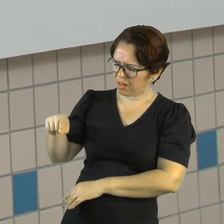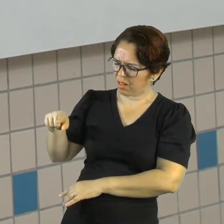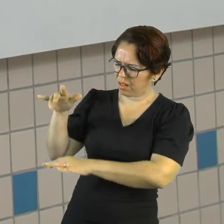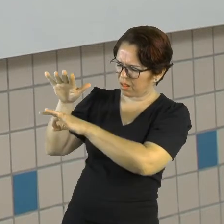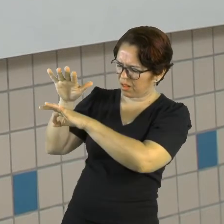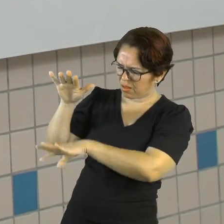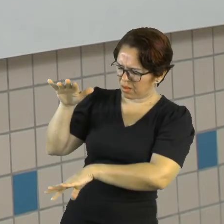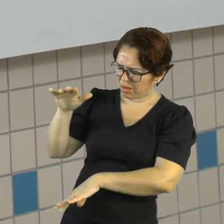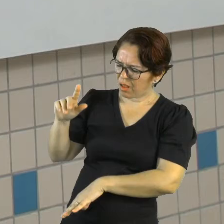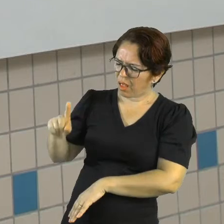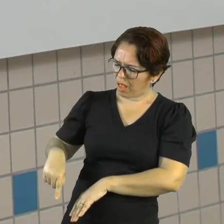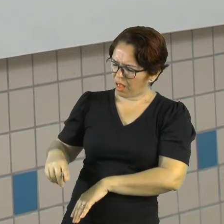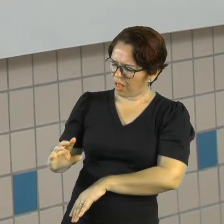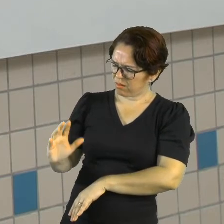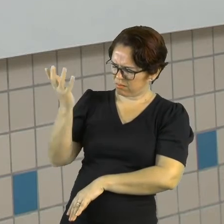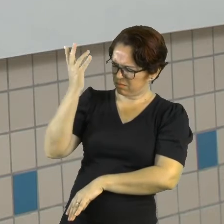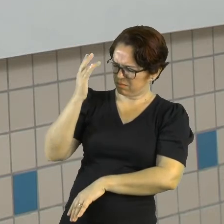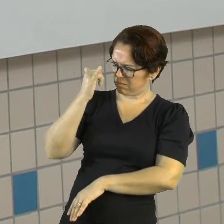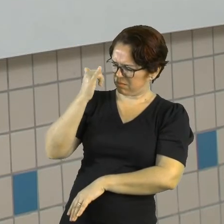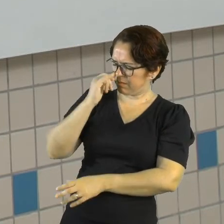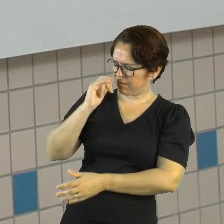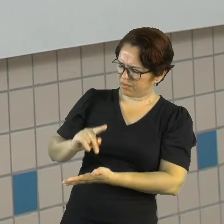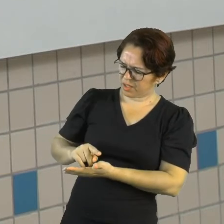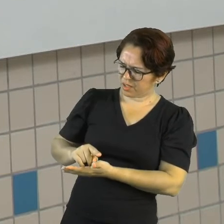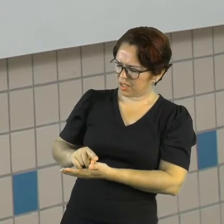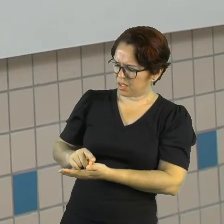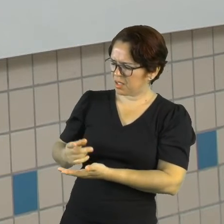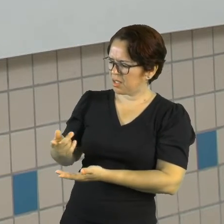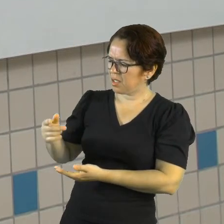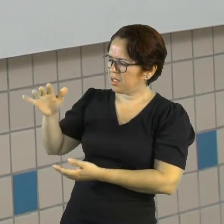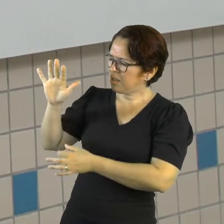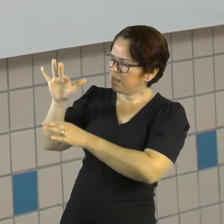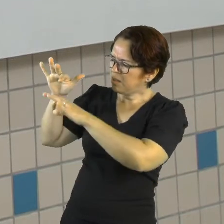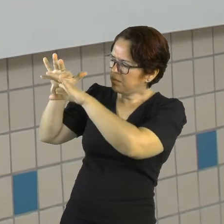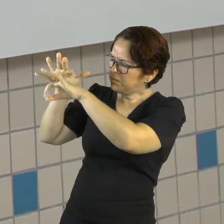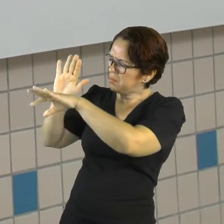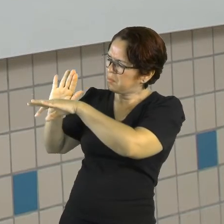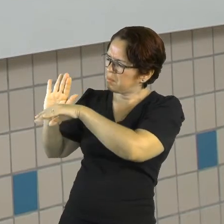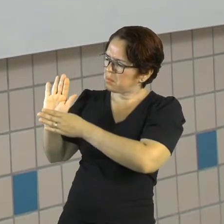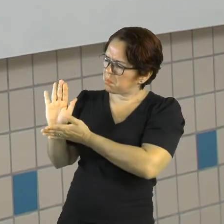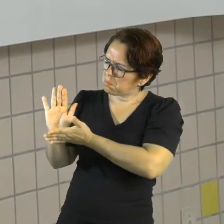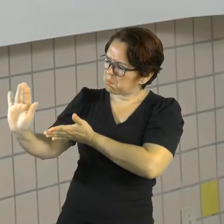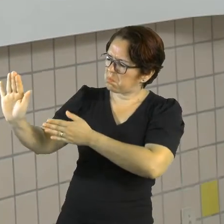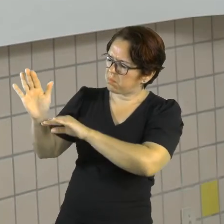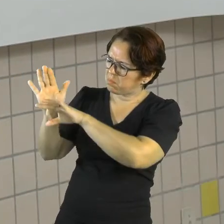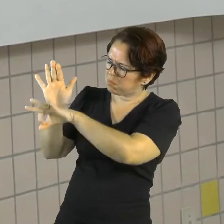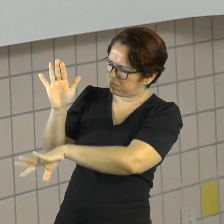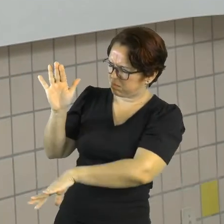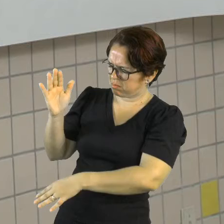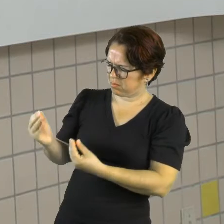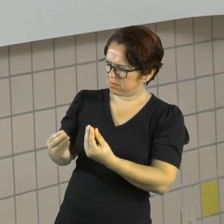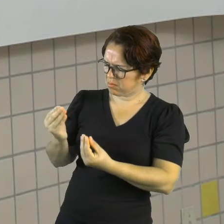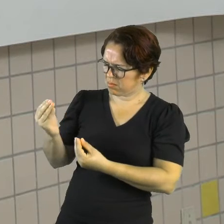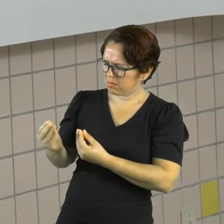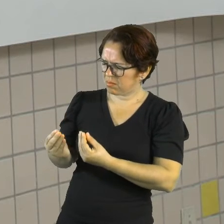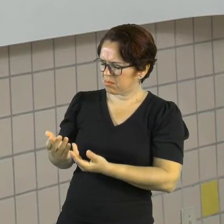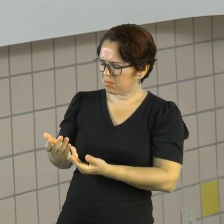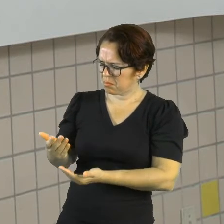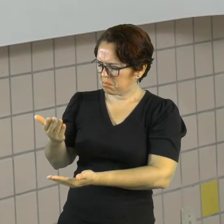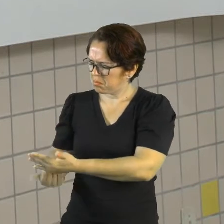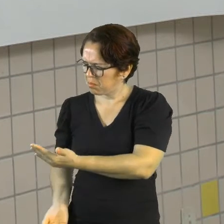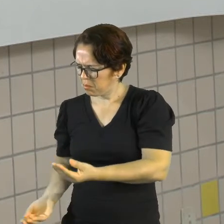acidente de verdade? Quem a derrubou de lá? De onde ela caiu? Vamos compreender melhor o